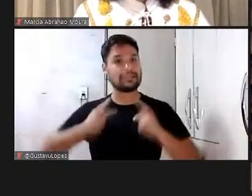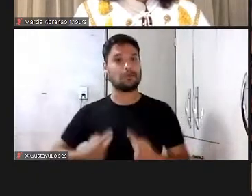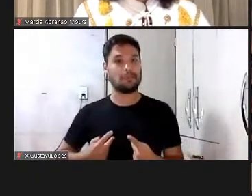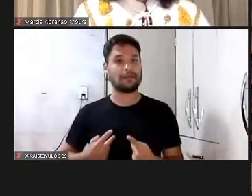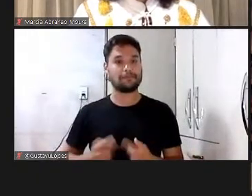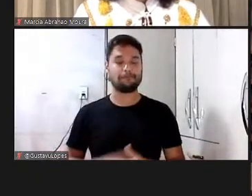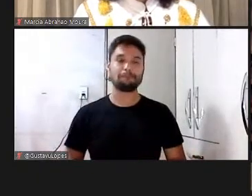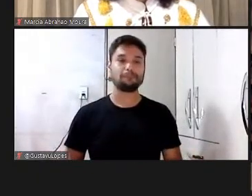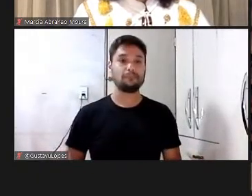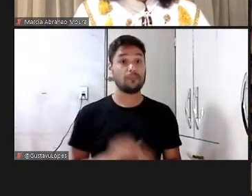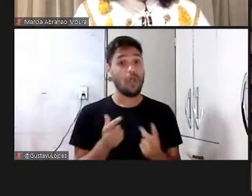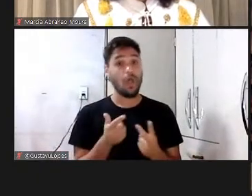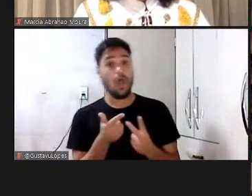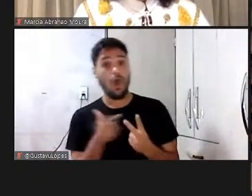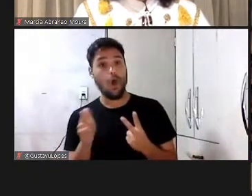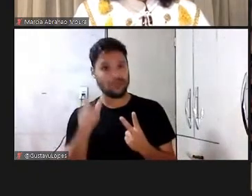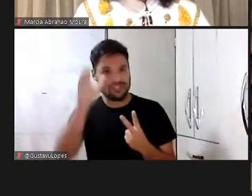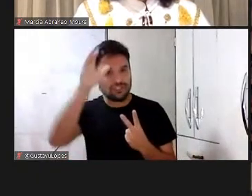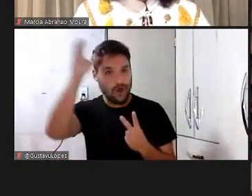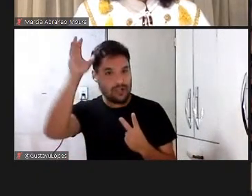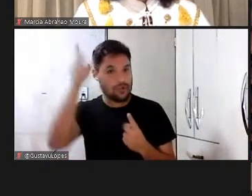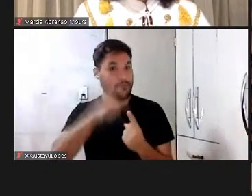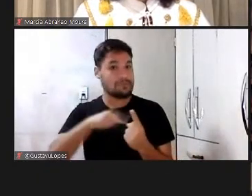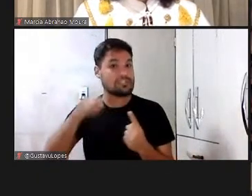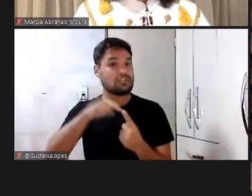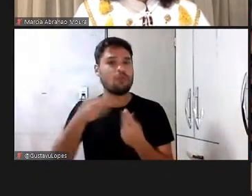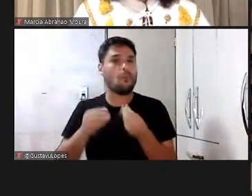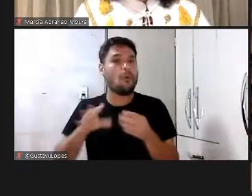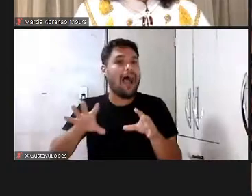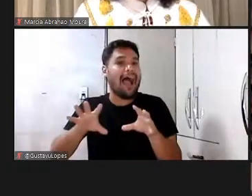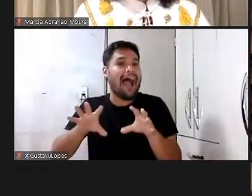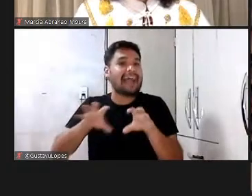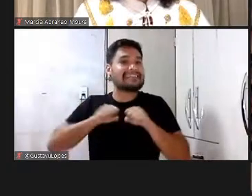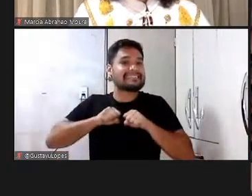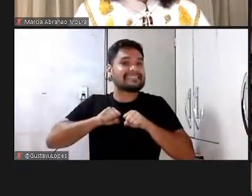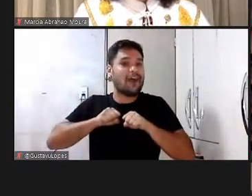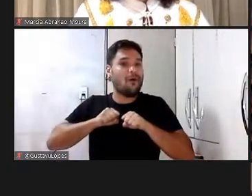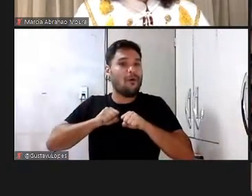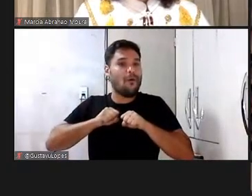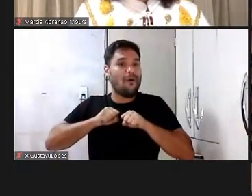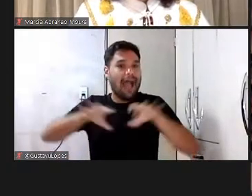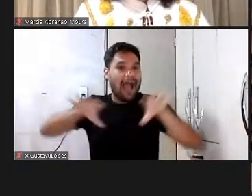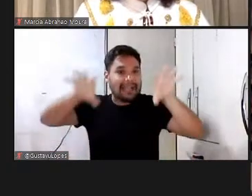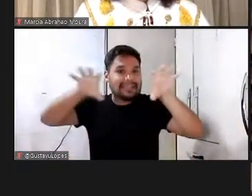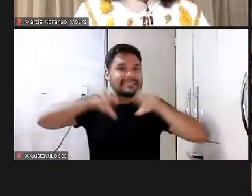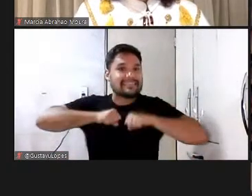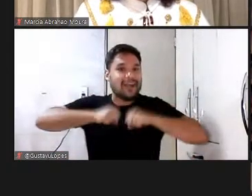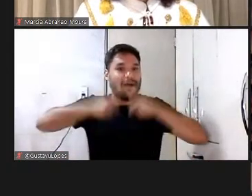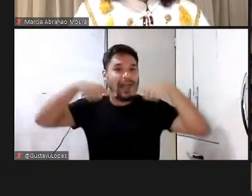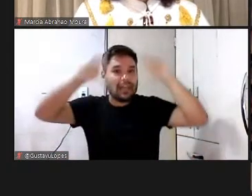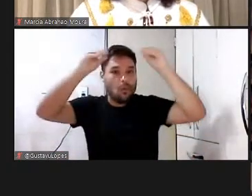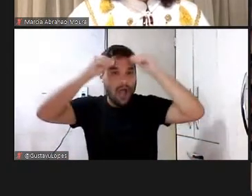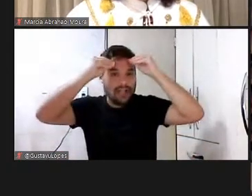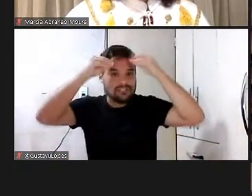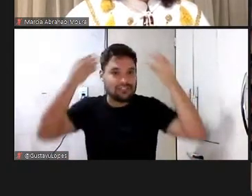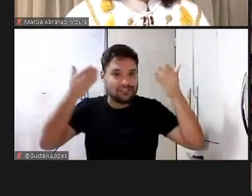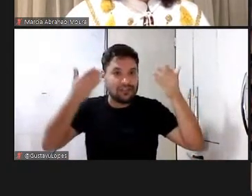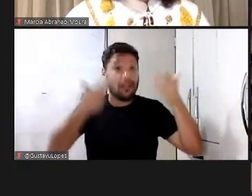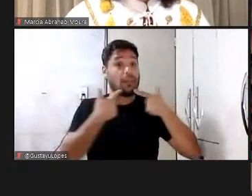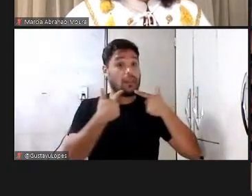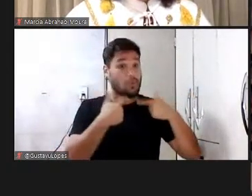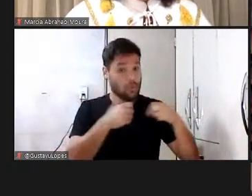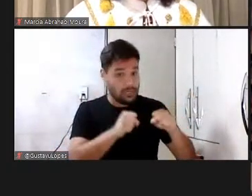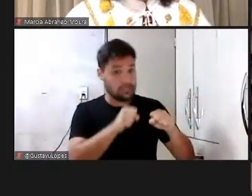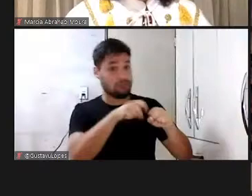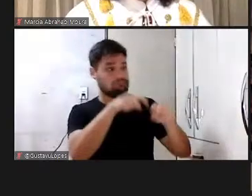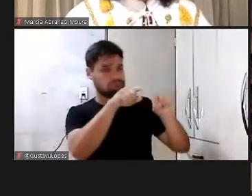outra tarefa era explicar a aquisição da linguagem. Diante da complexidade e riqueza do sistema linguístico e do caráter limitado